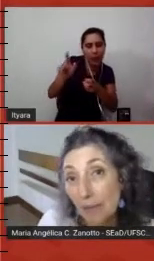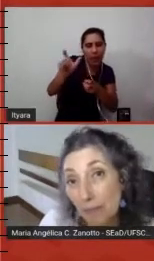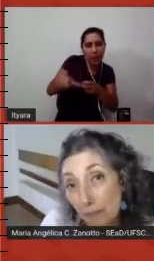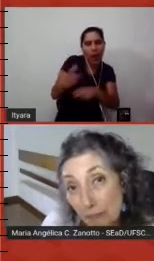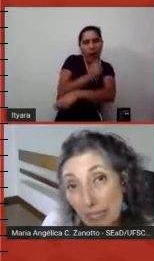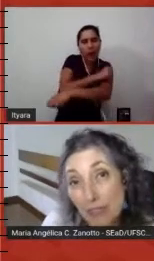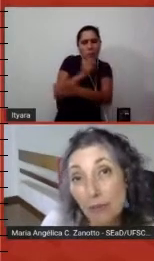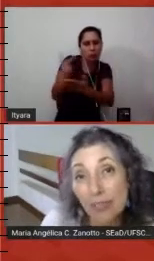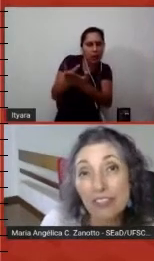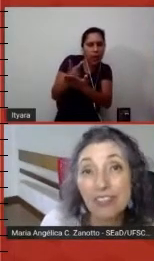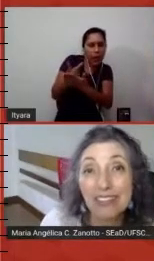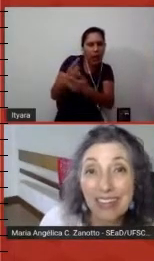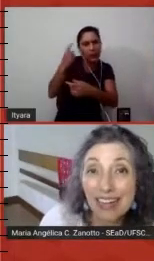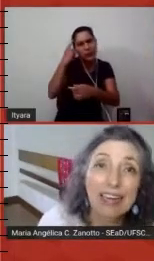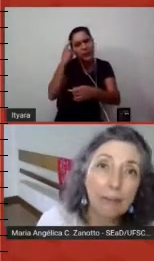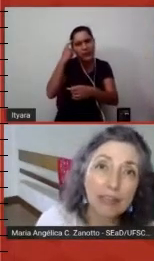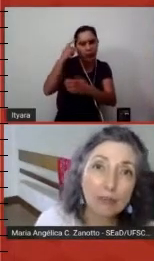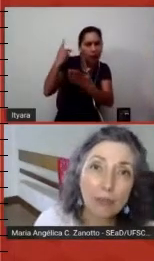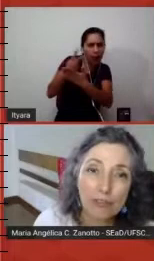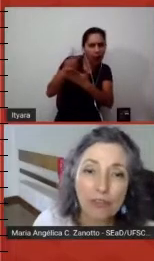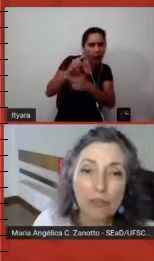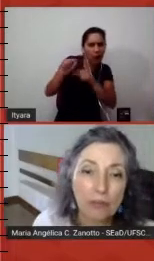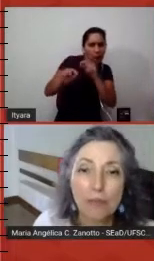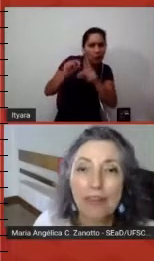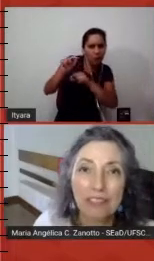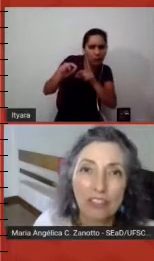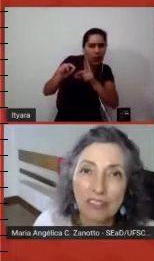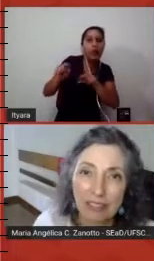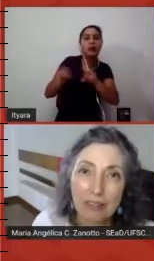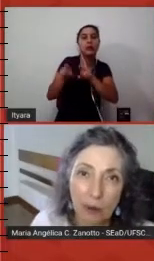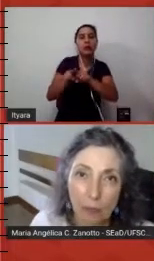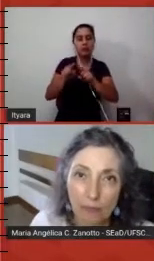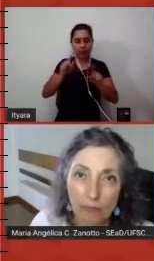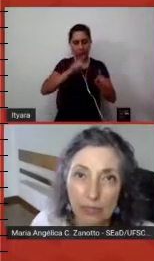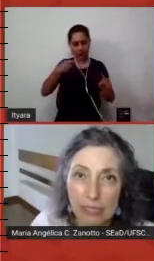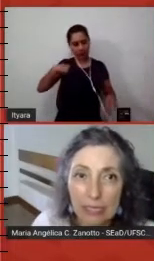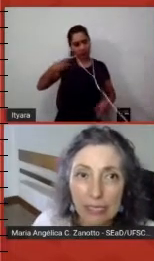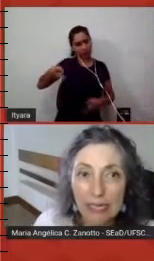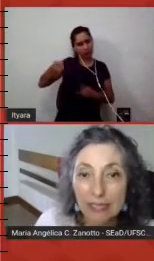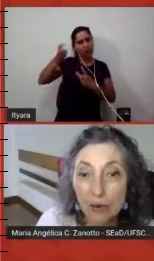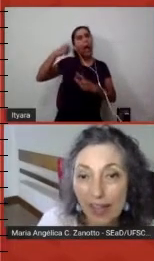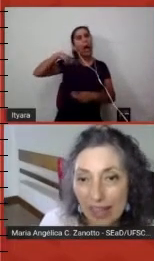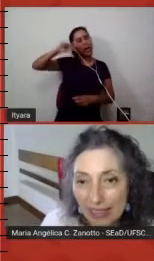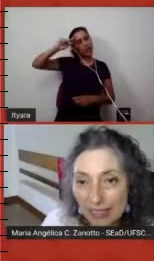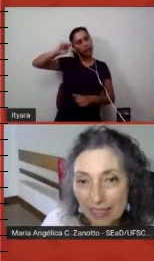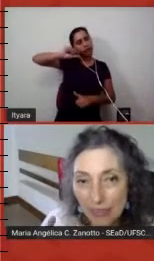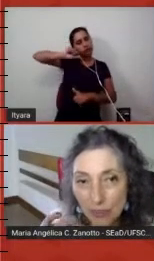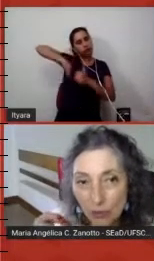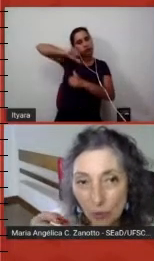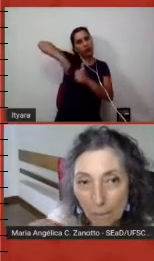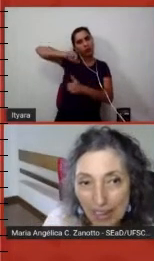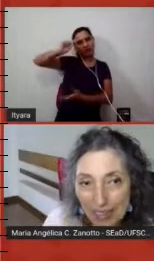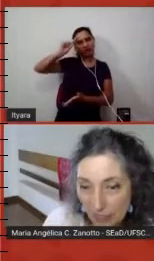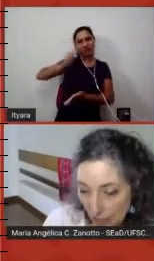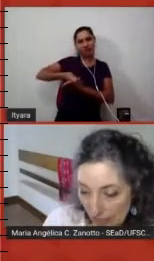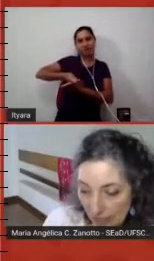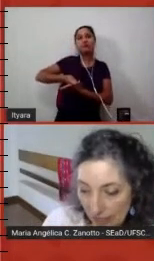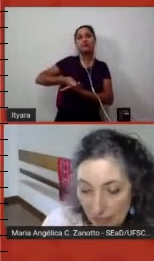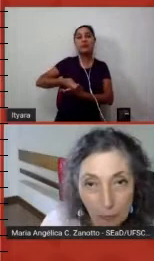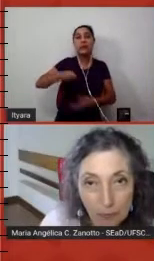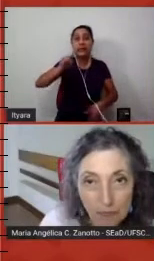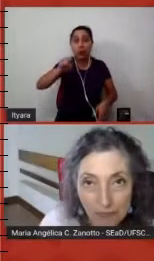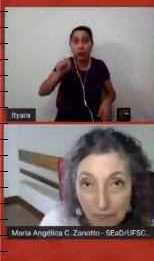fazem, e ela, principalmente, dá elementos ao professor para tomada de decisão, né? Então, é essa questão de tomada